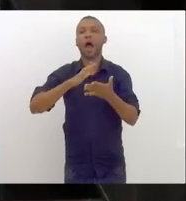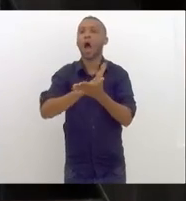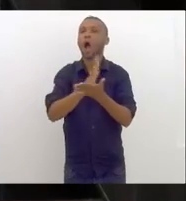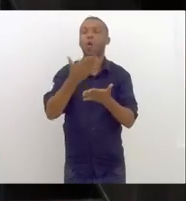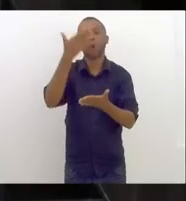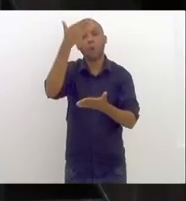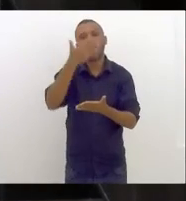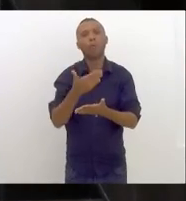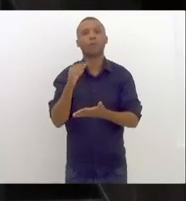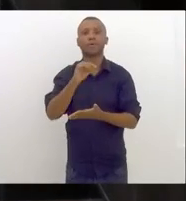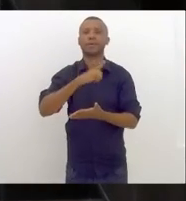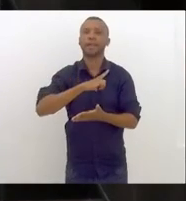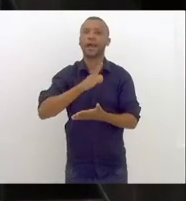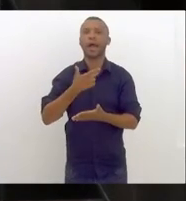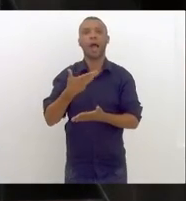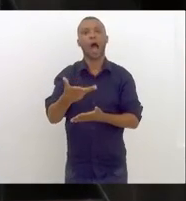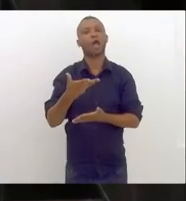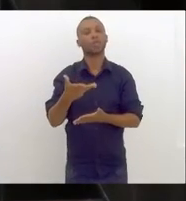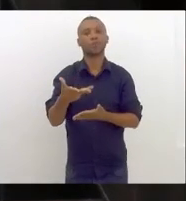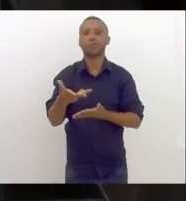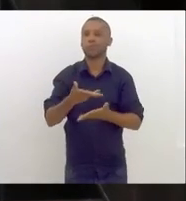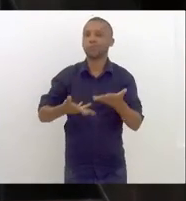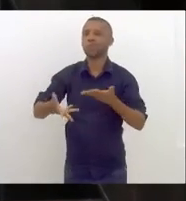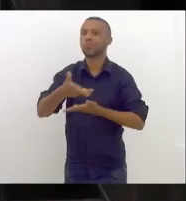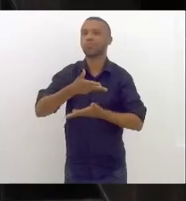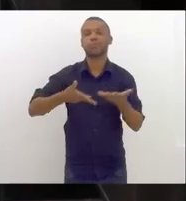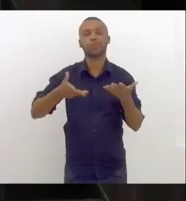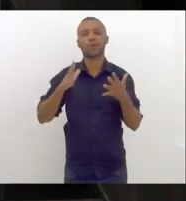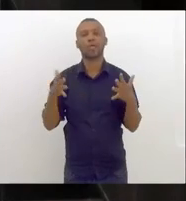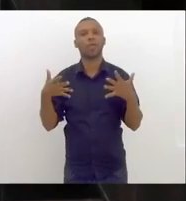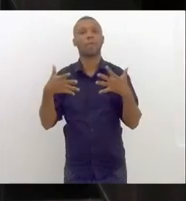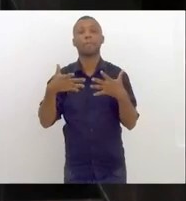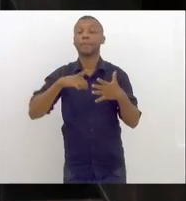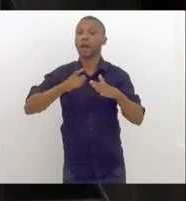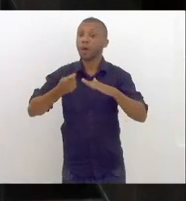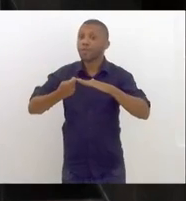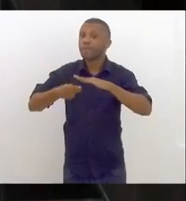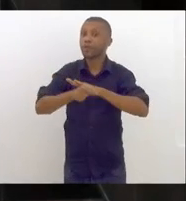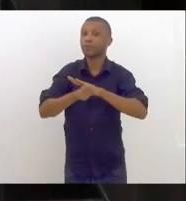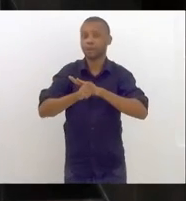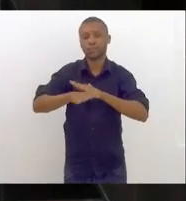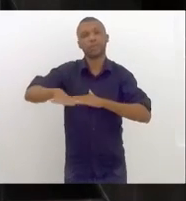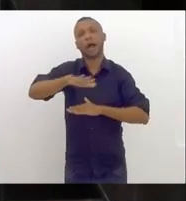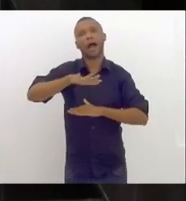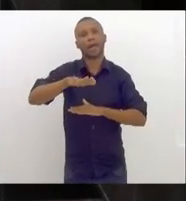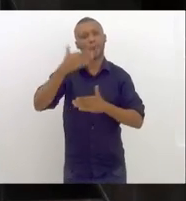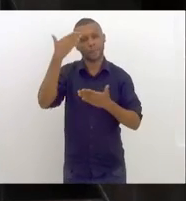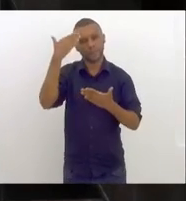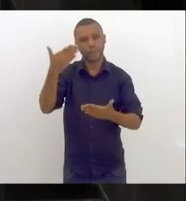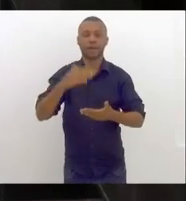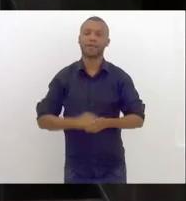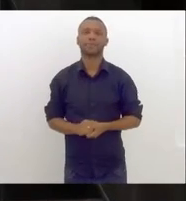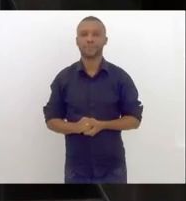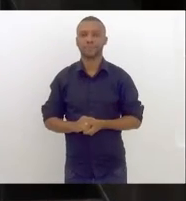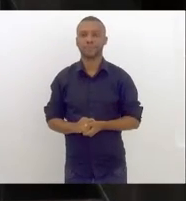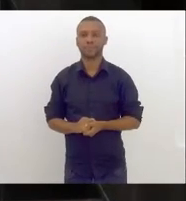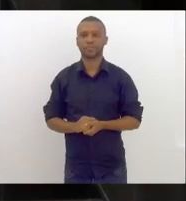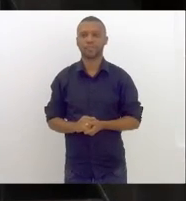os valores assim orçados para o investimento em ciência é no Brasil Muito obrigado presidente